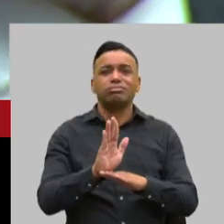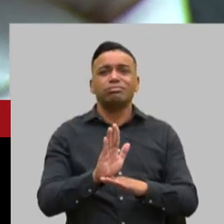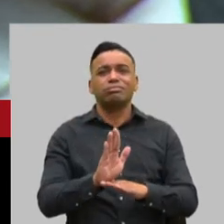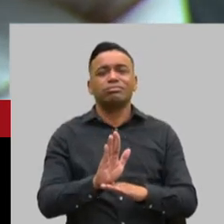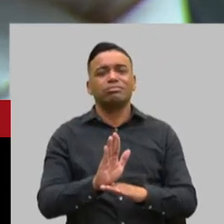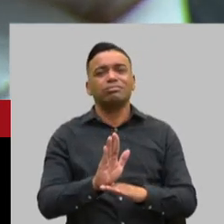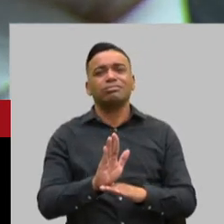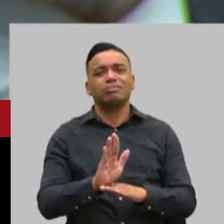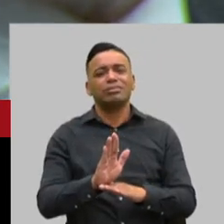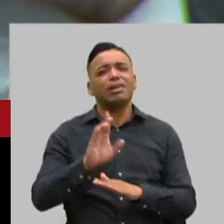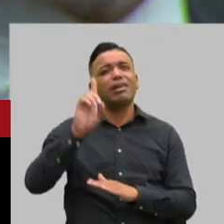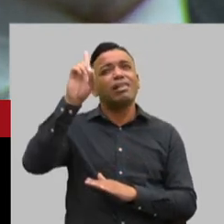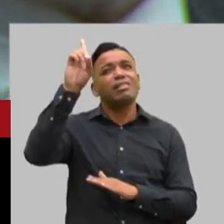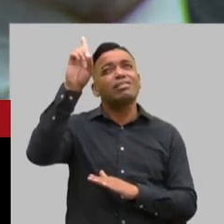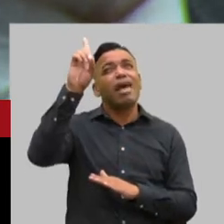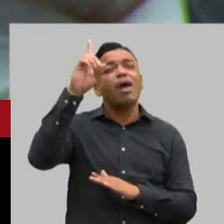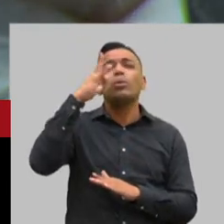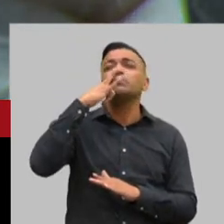Deus